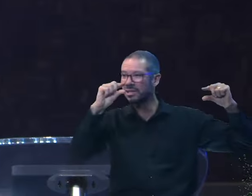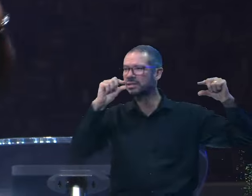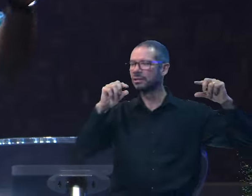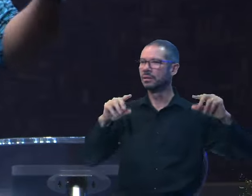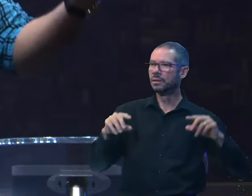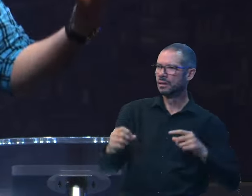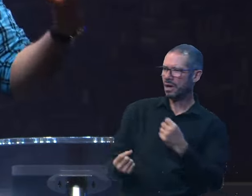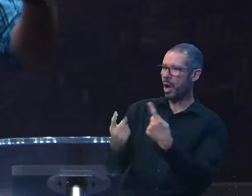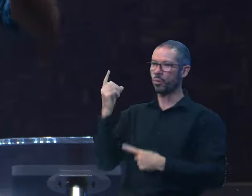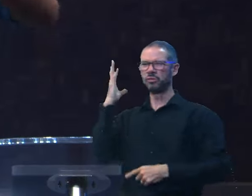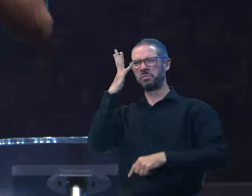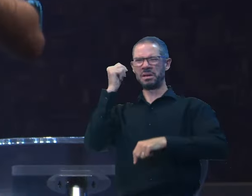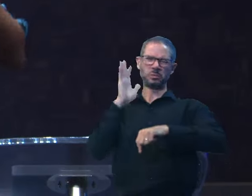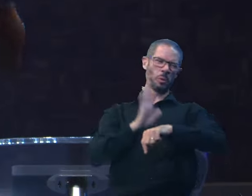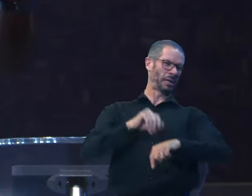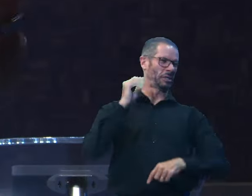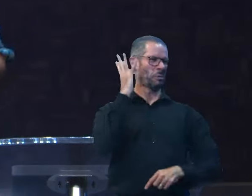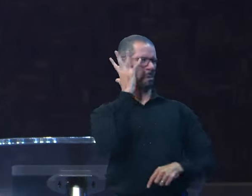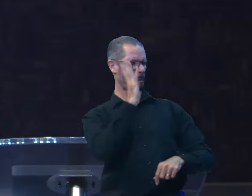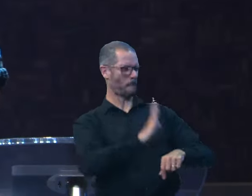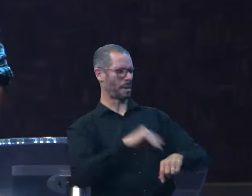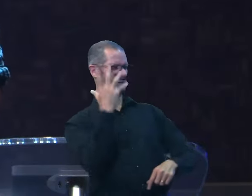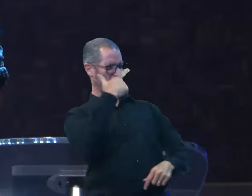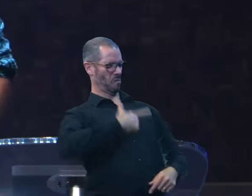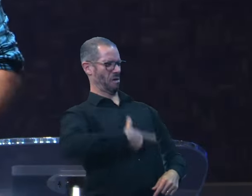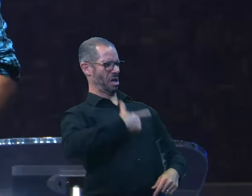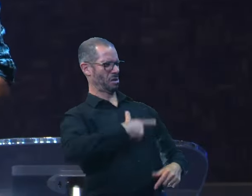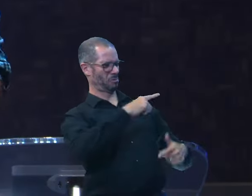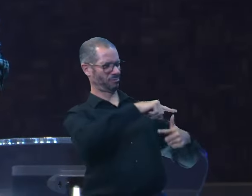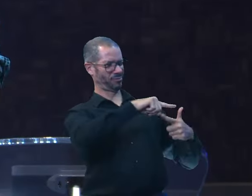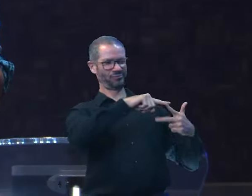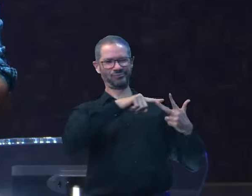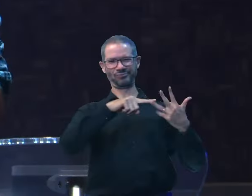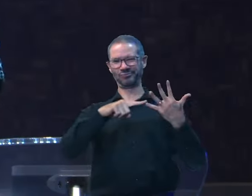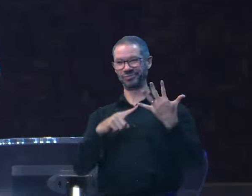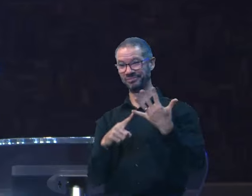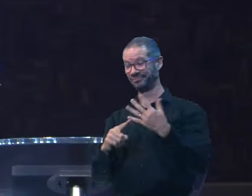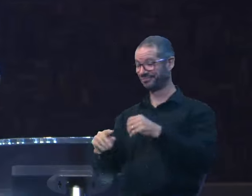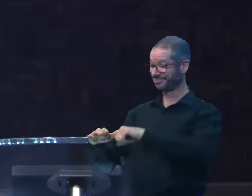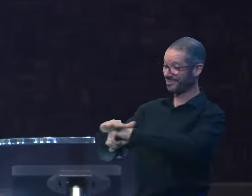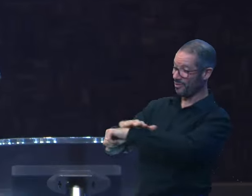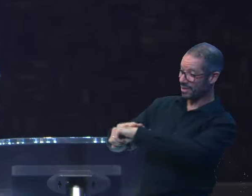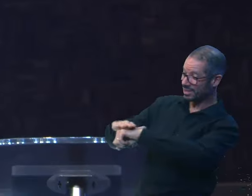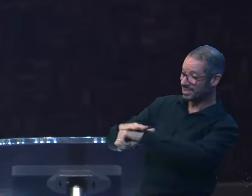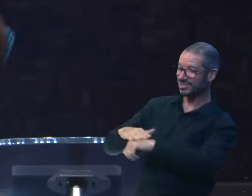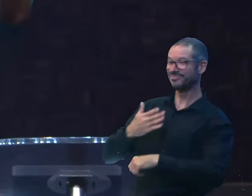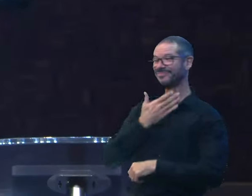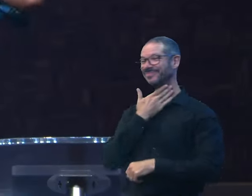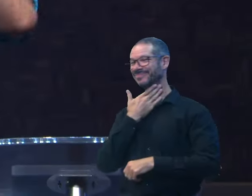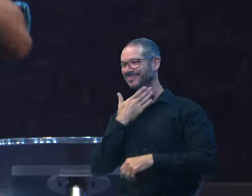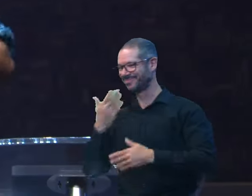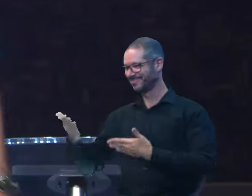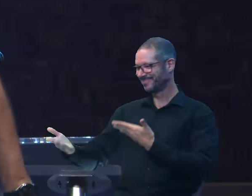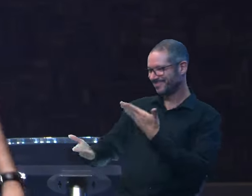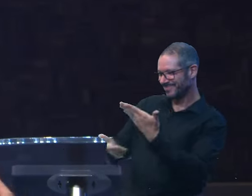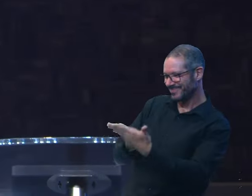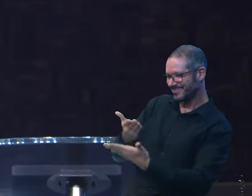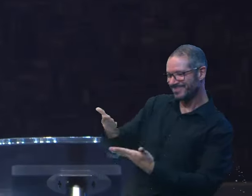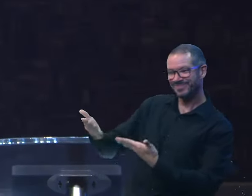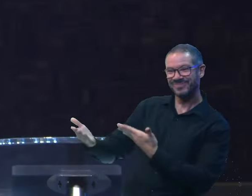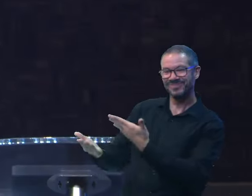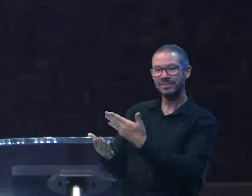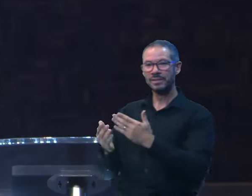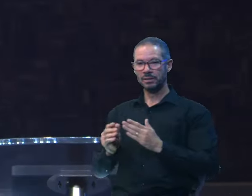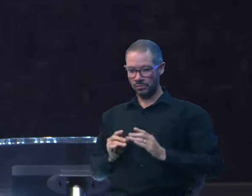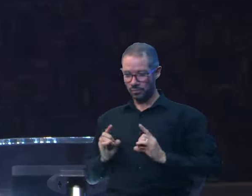eram menores, uns eram mais bonitos, outros eram mais feios, um tinha flor, outro não tinha. E a gente foi conversando sobre aquilo. Fui lá na lápide do